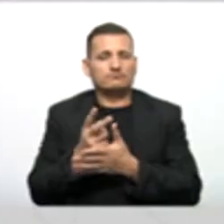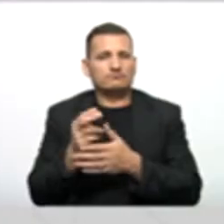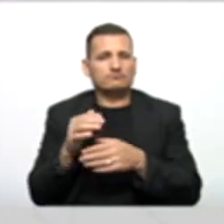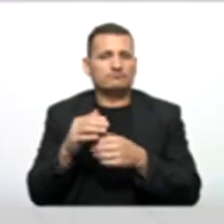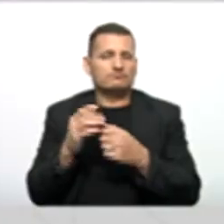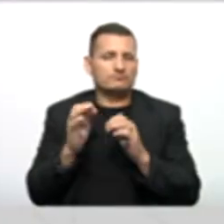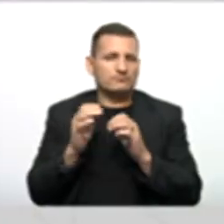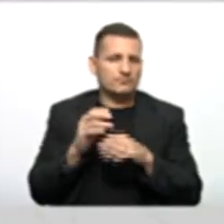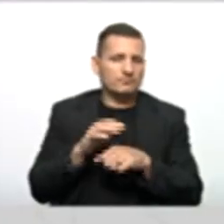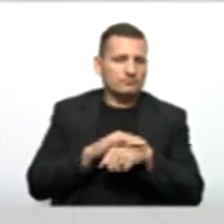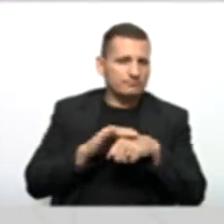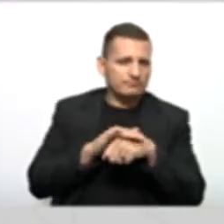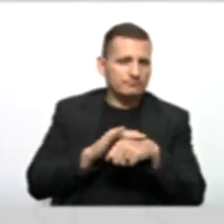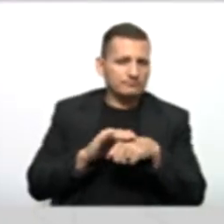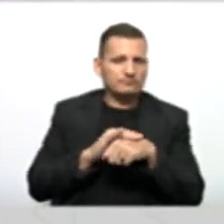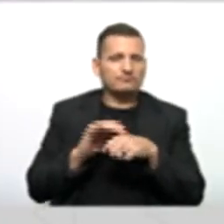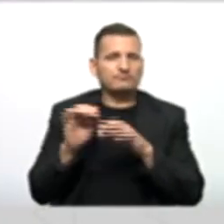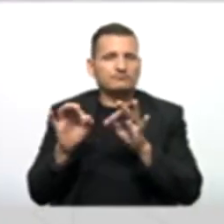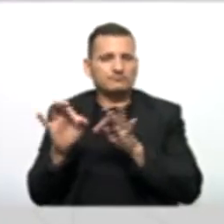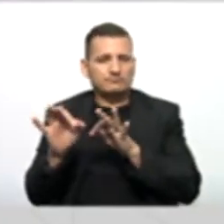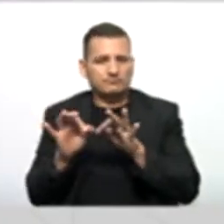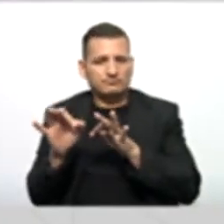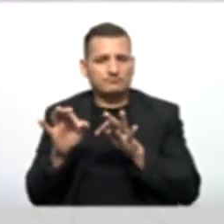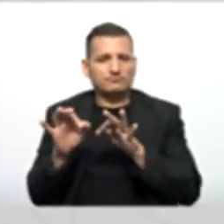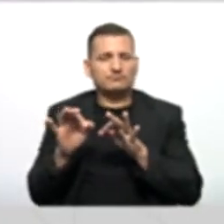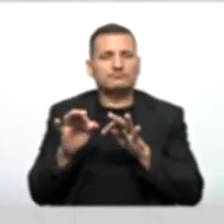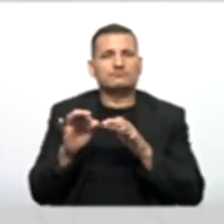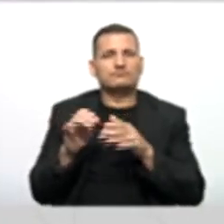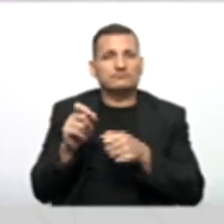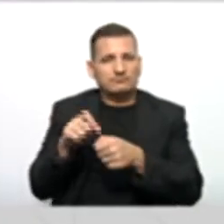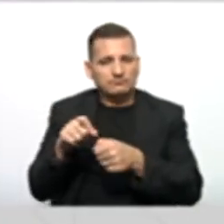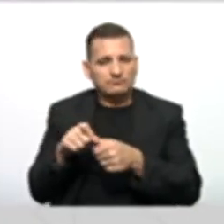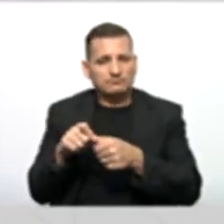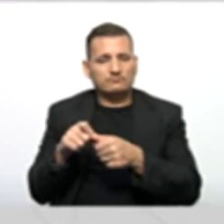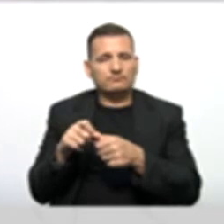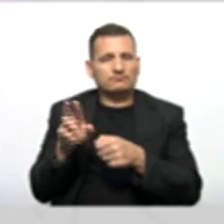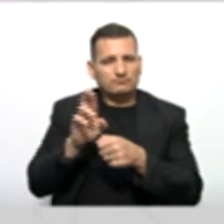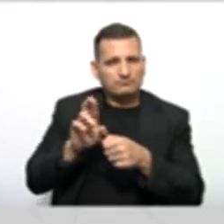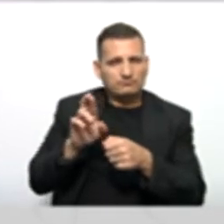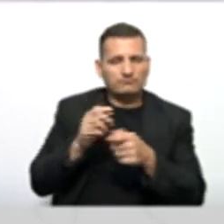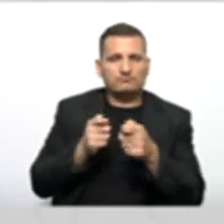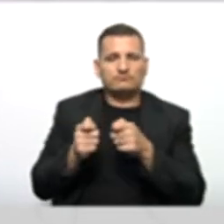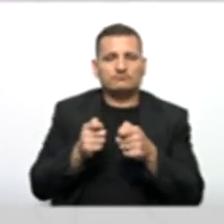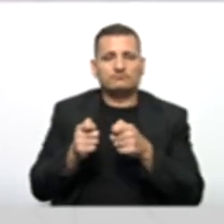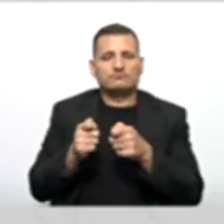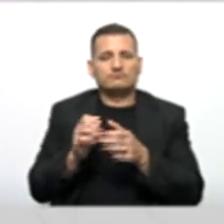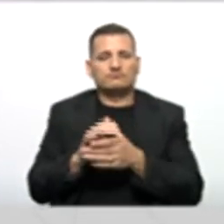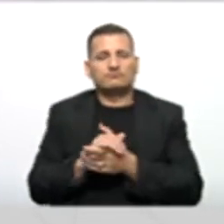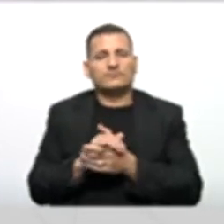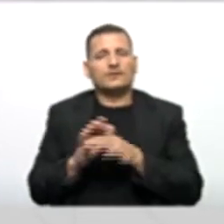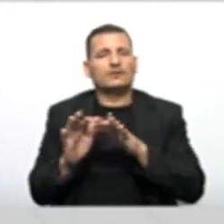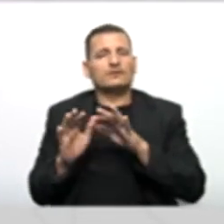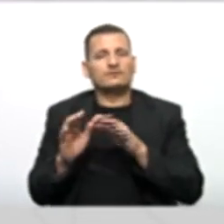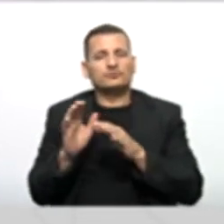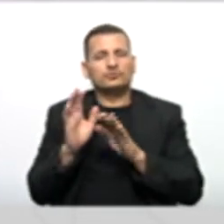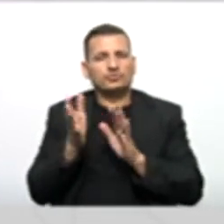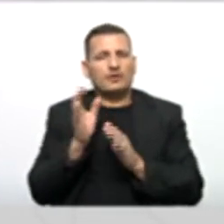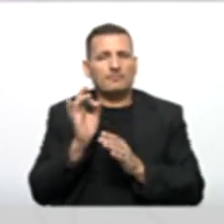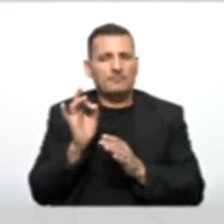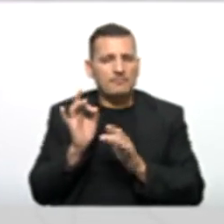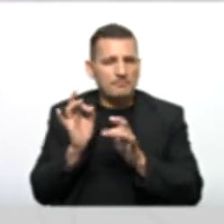conversando o planejamento, execução, monitoramento e controle. Depois que eu executo todas as atividades, eu tenho aí o